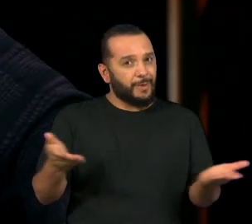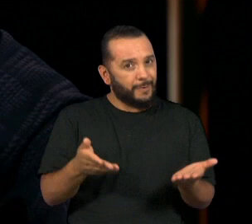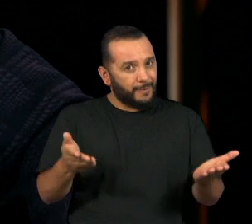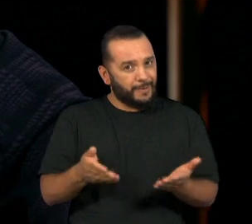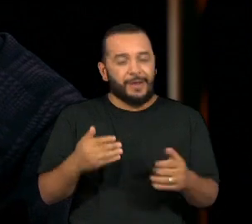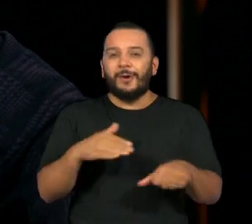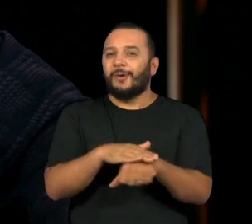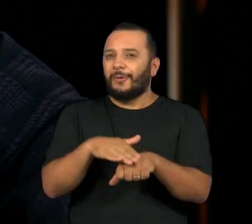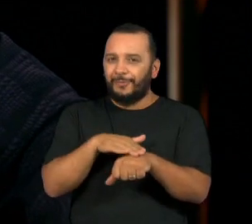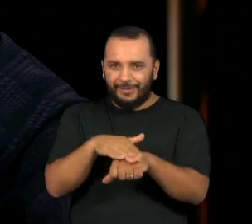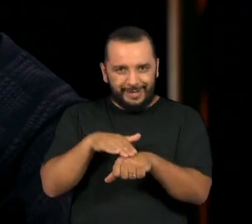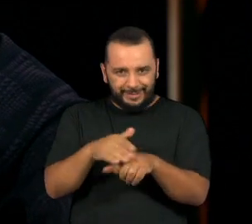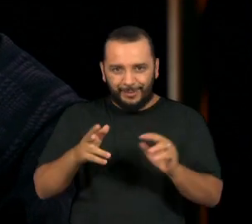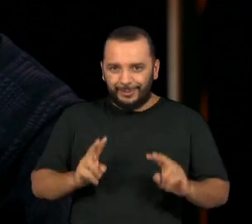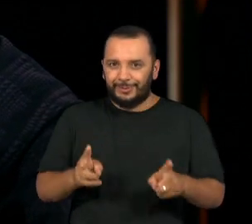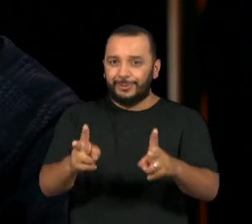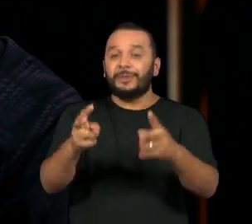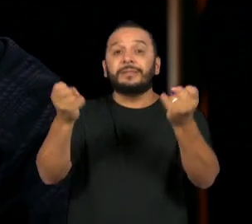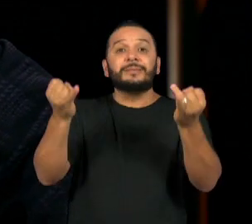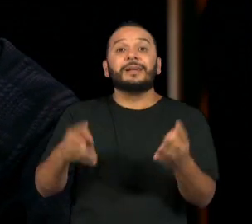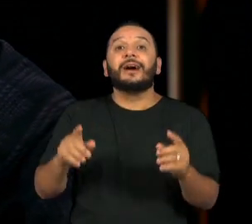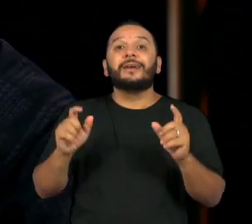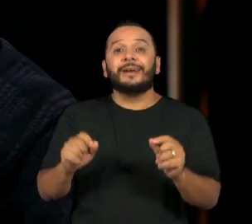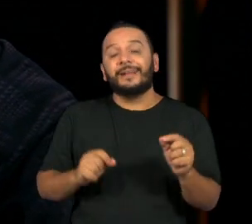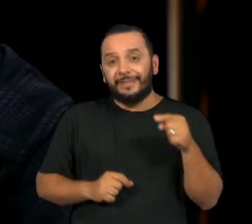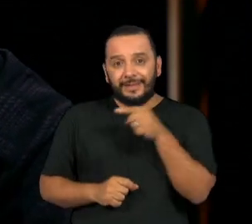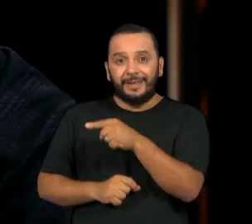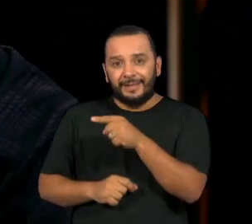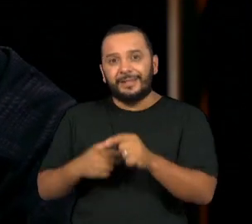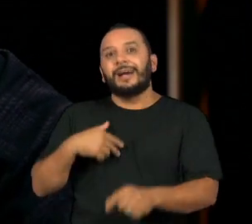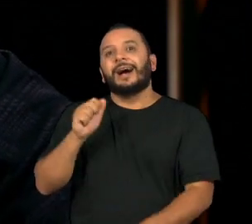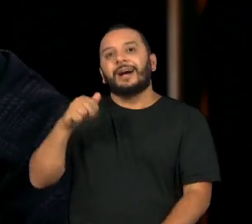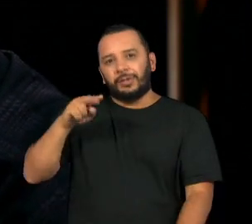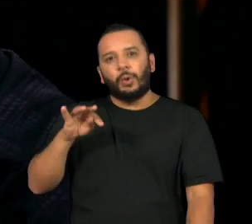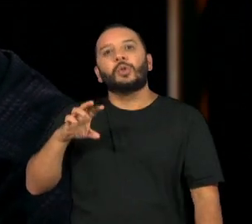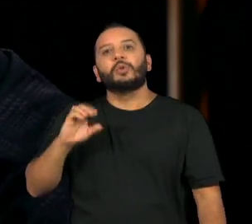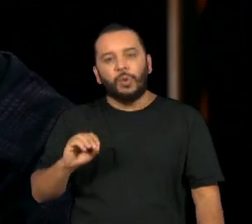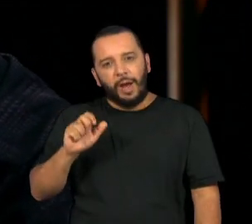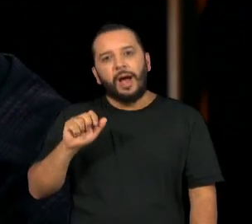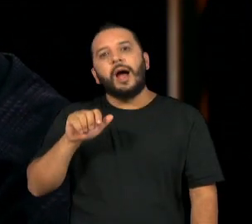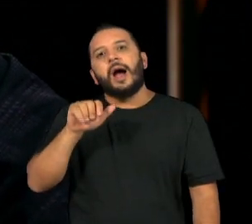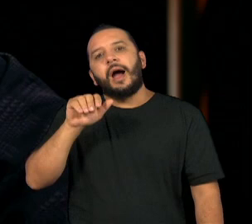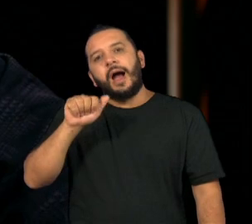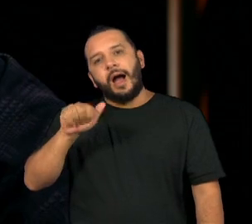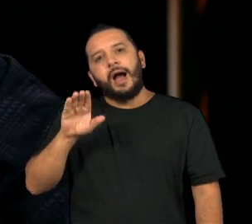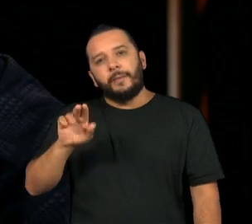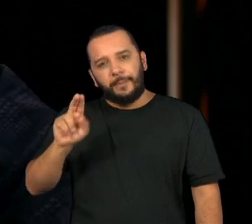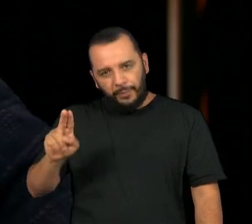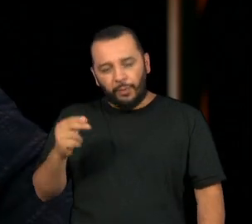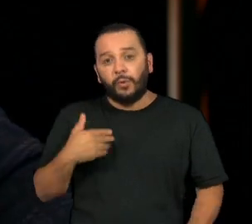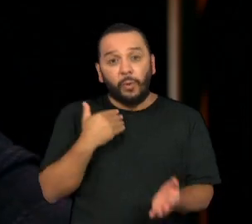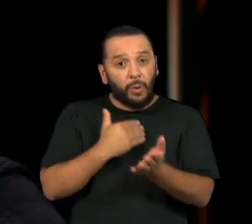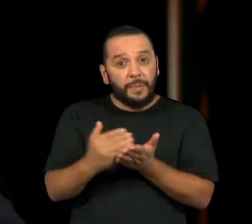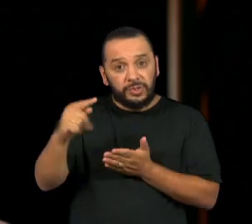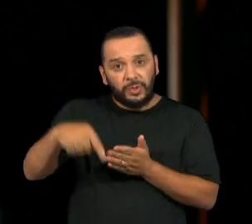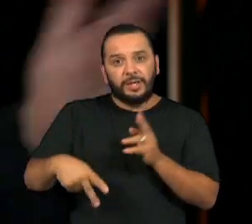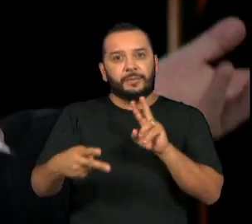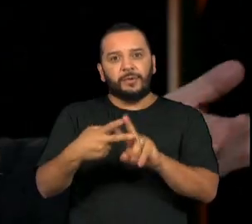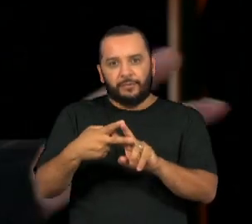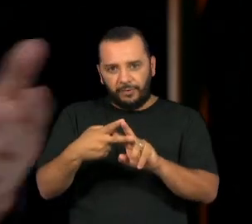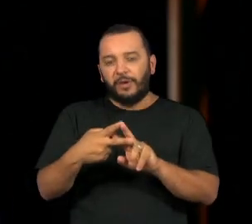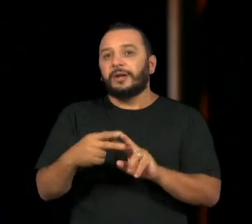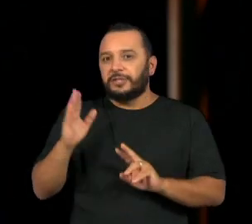a conversa inevitável. Nós vamos falar dele. Antônio Abujamra, o patrono deste programa. Ele está sempre presente aqui,